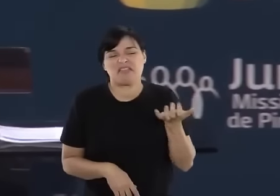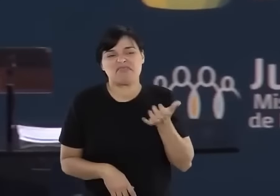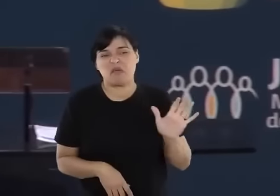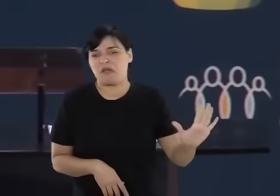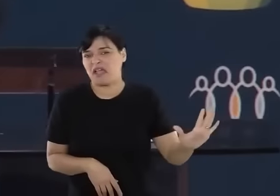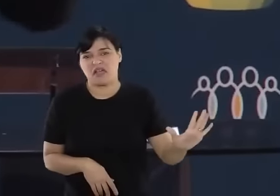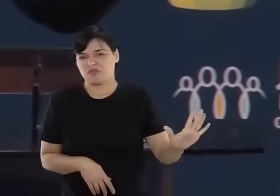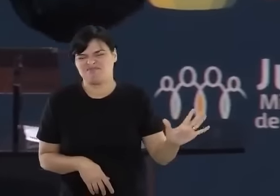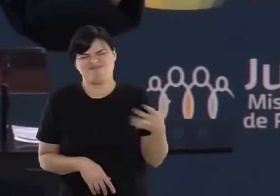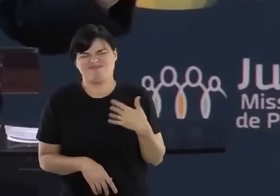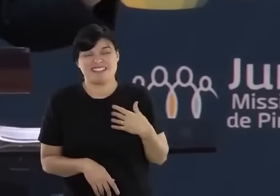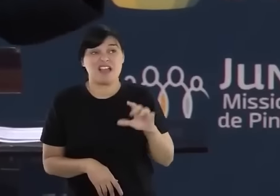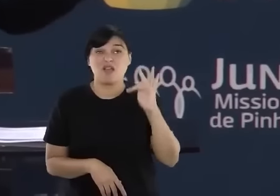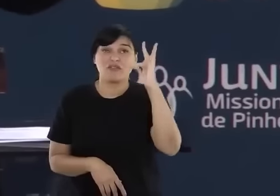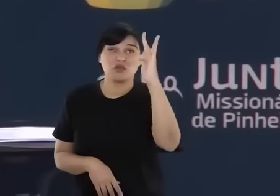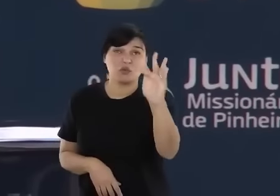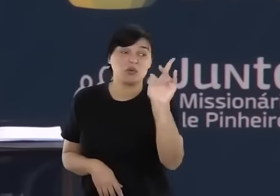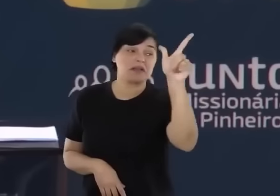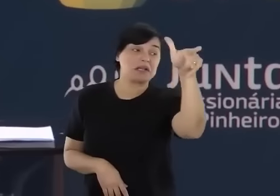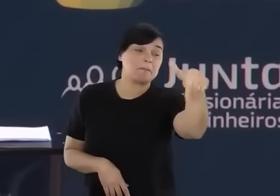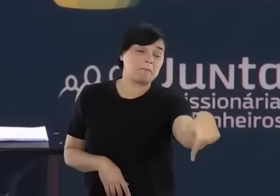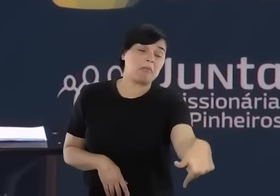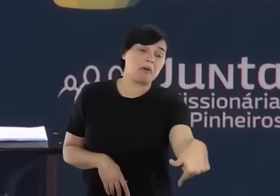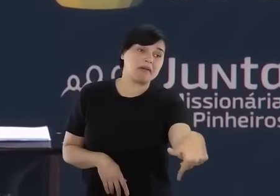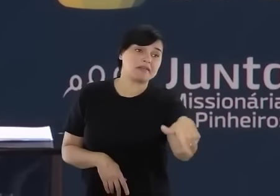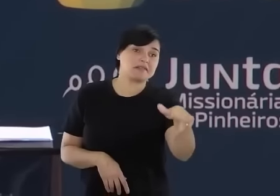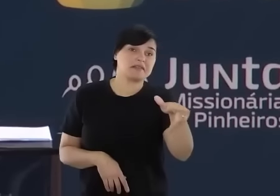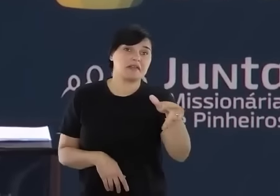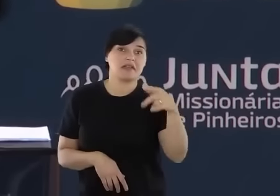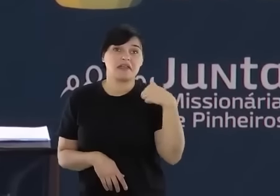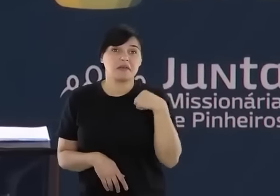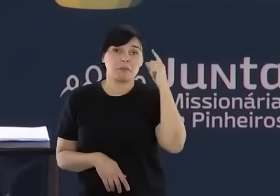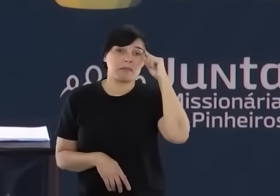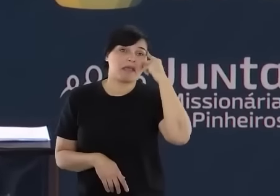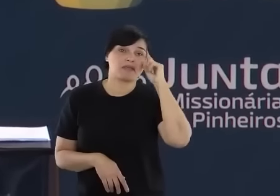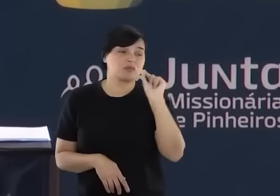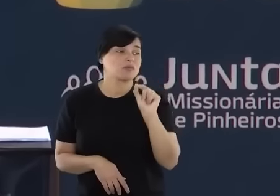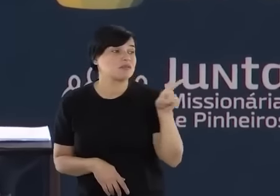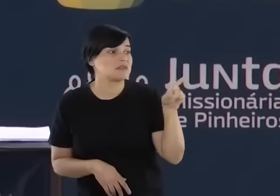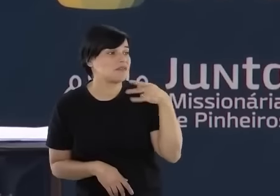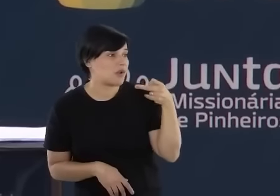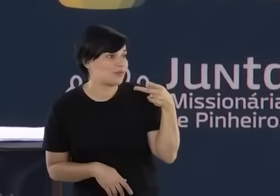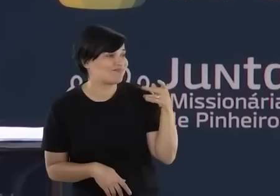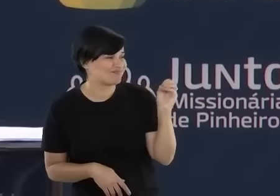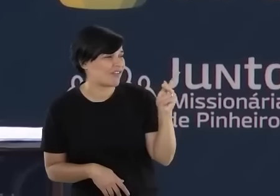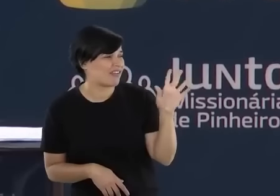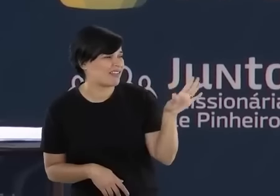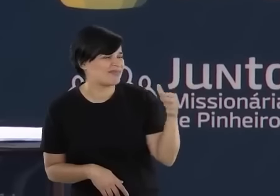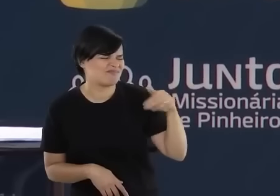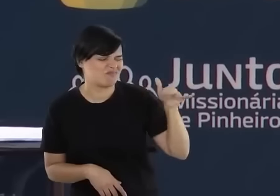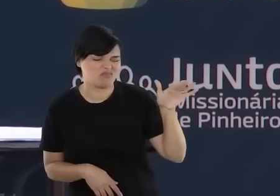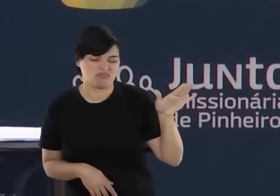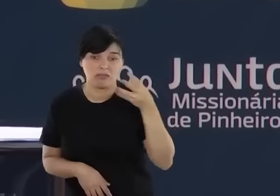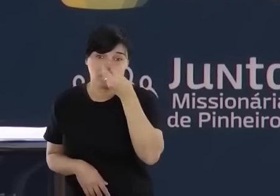um dia lá no futuro eu vou pensar sobre isso noutra ocasião nós vamos ouvir você sobre esse assunto Esse é um risco